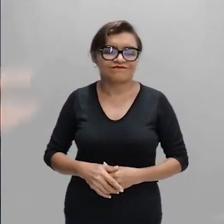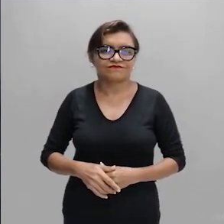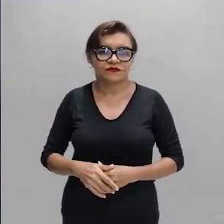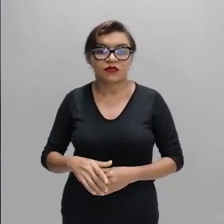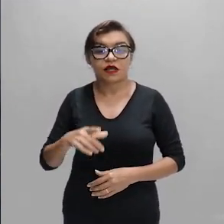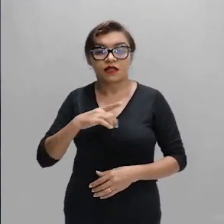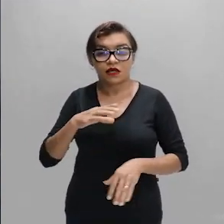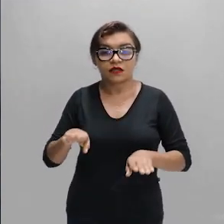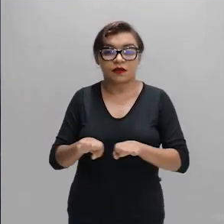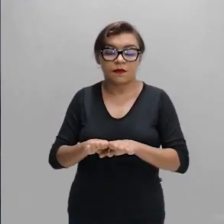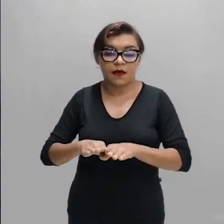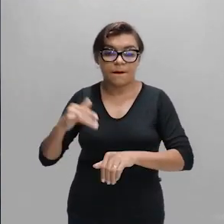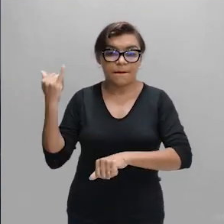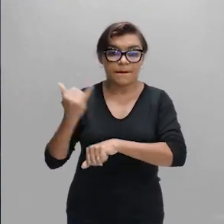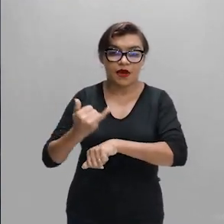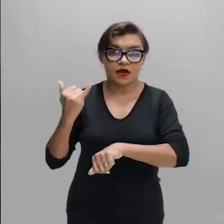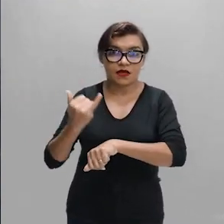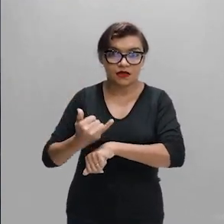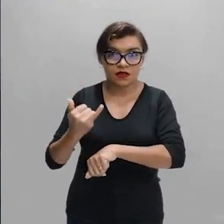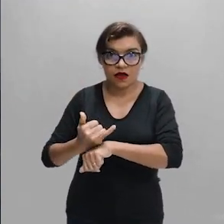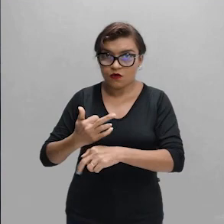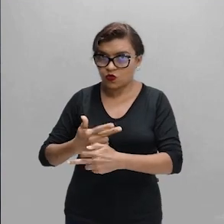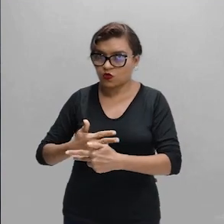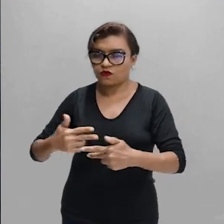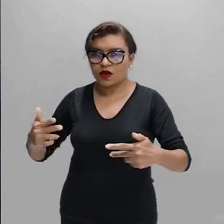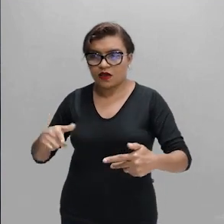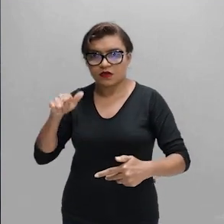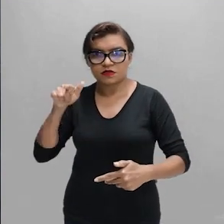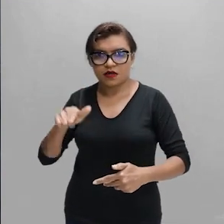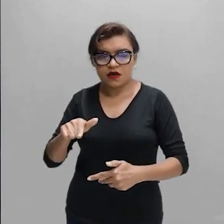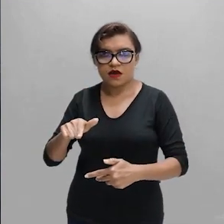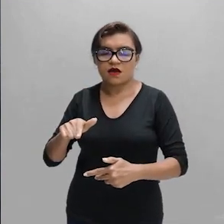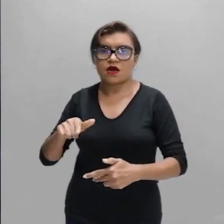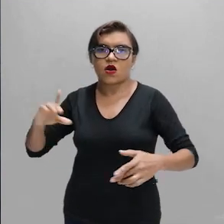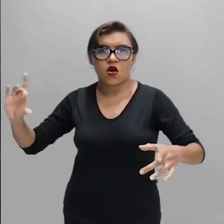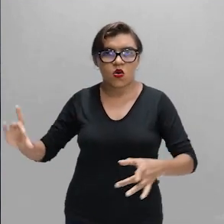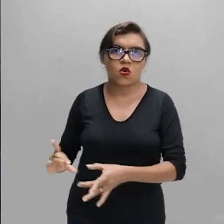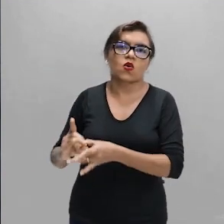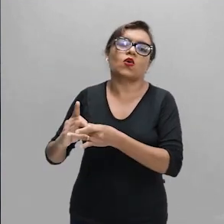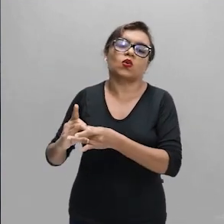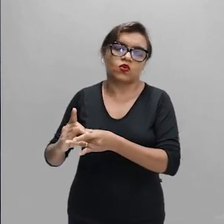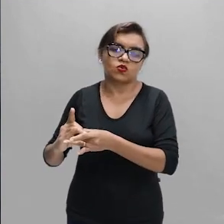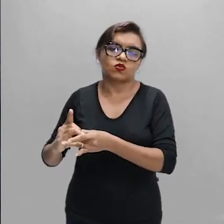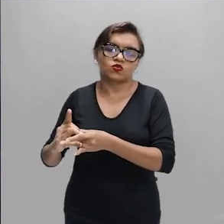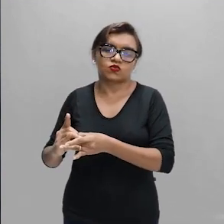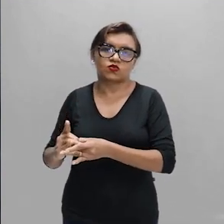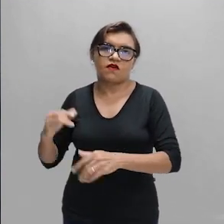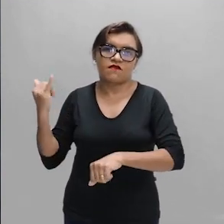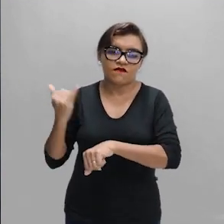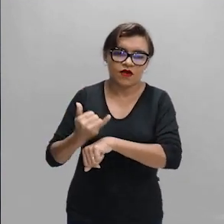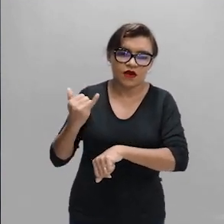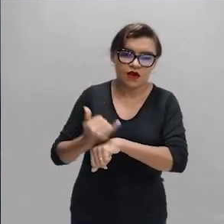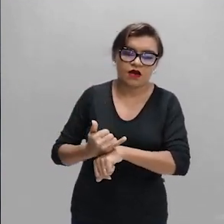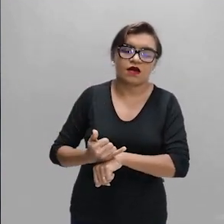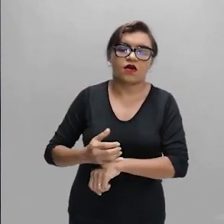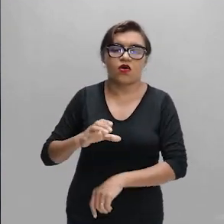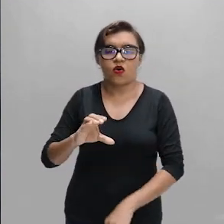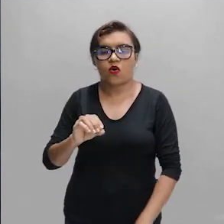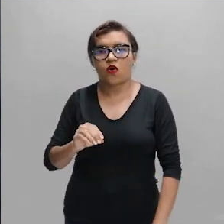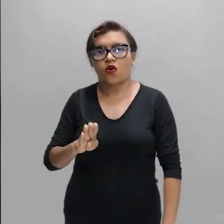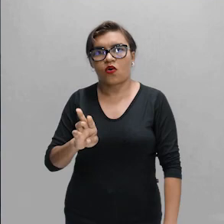nós temos ali os metais, né? São os condutores, que nós já temos ali o ferro, o